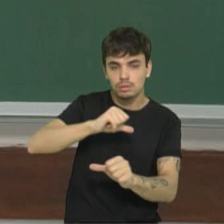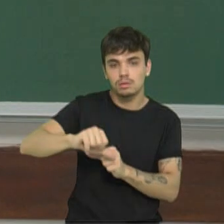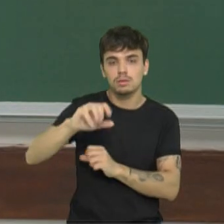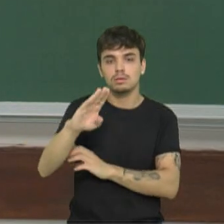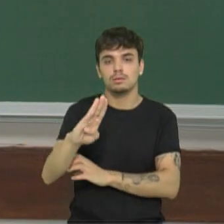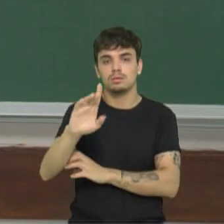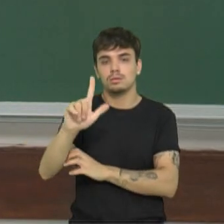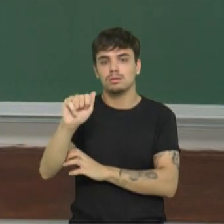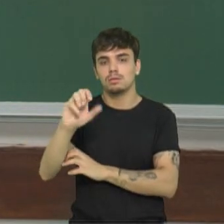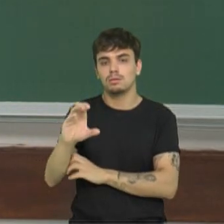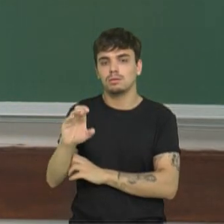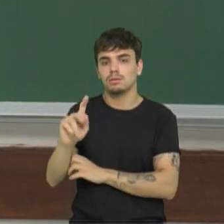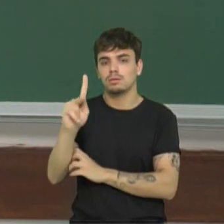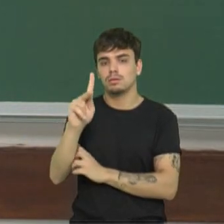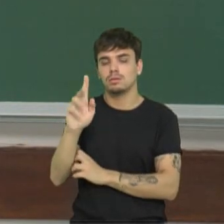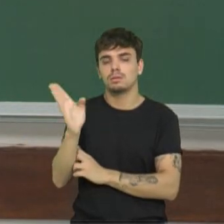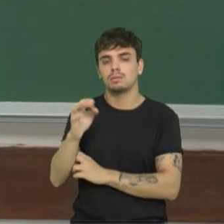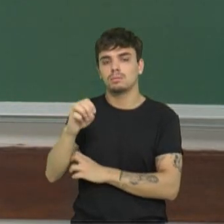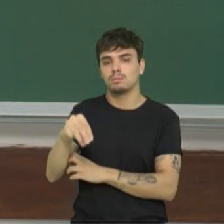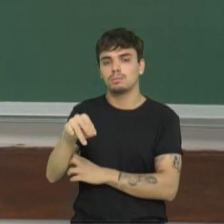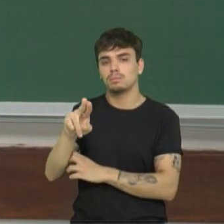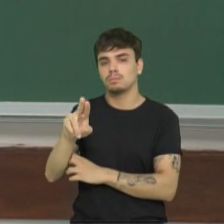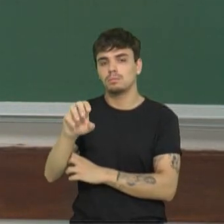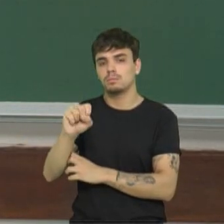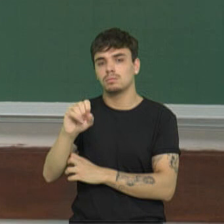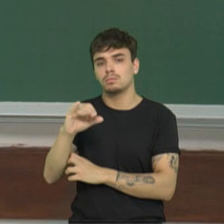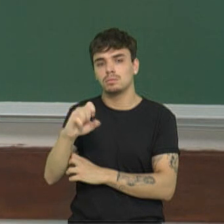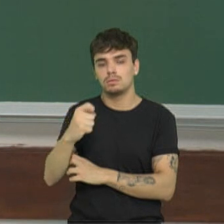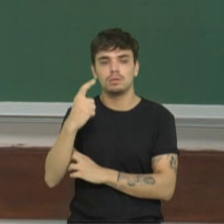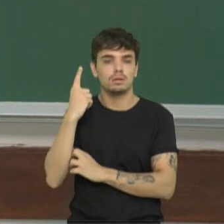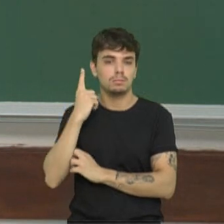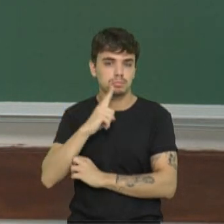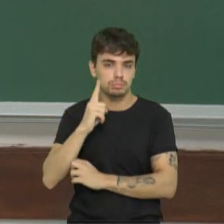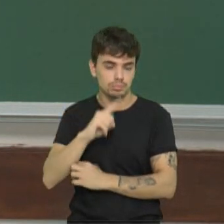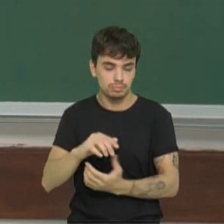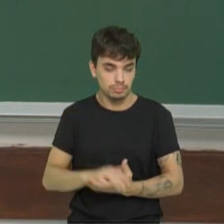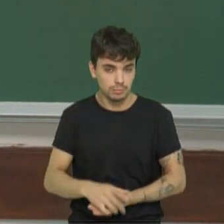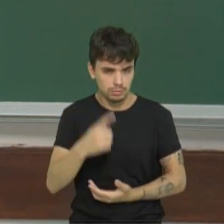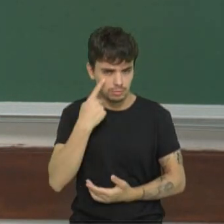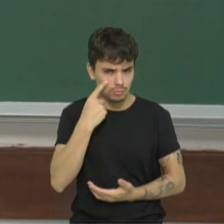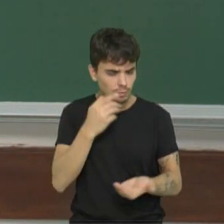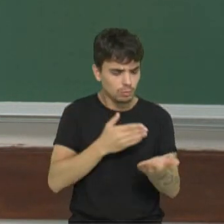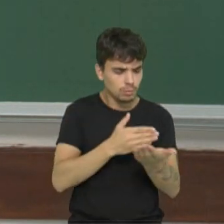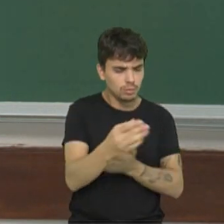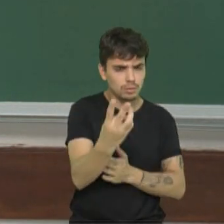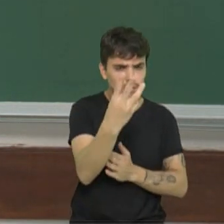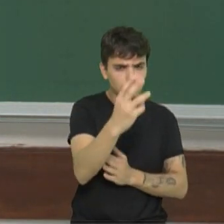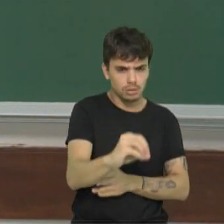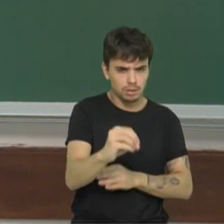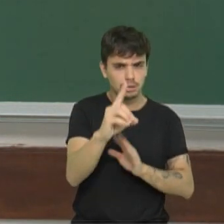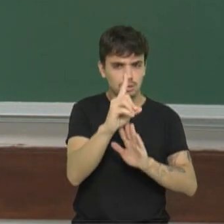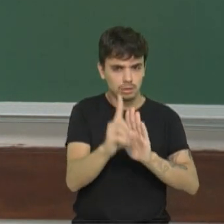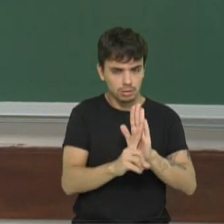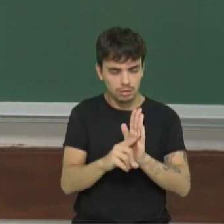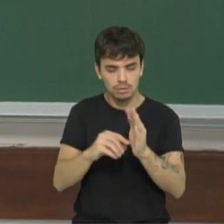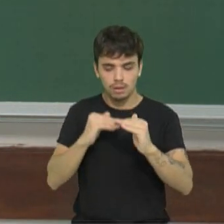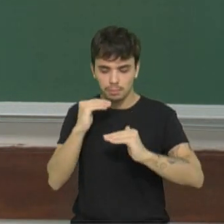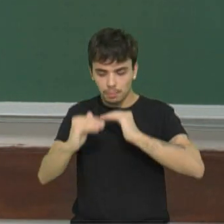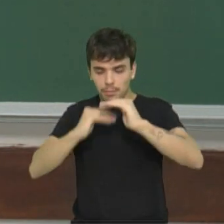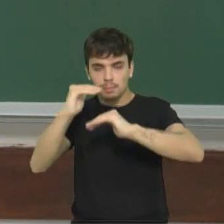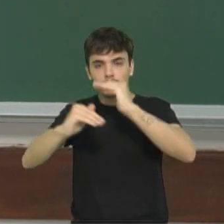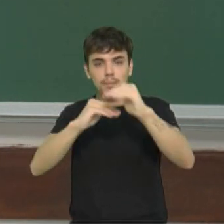americana. Então, olha só, um movimento que começou lá nos anos 30, foi crescendo através das músicas,